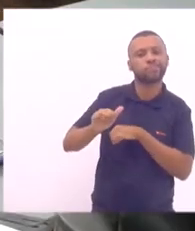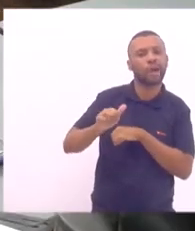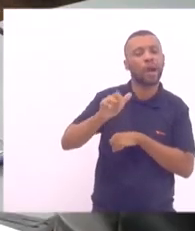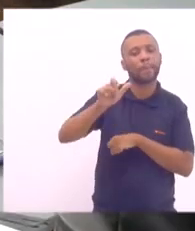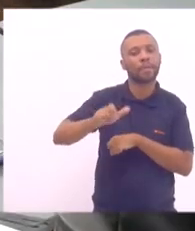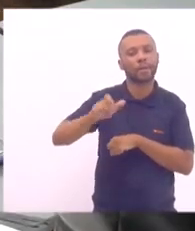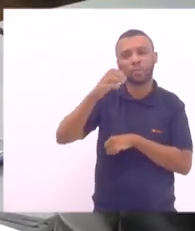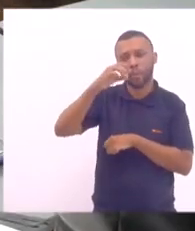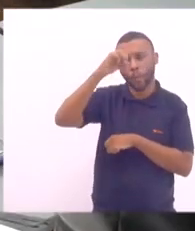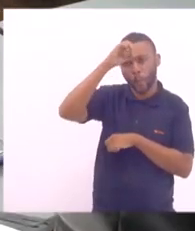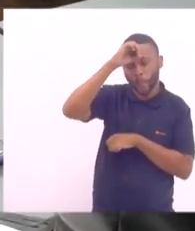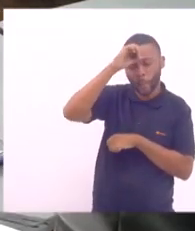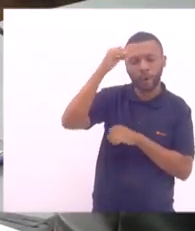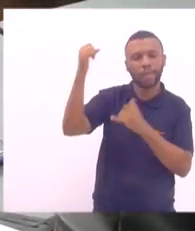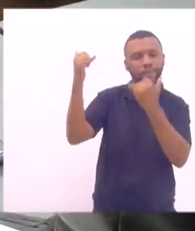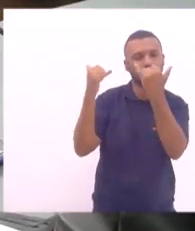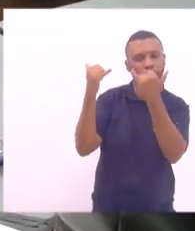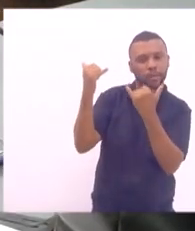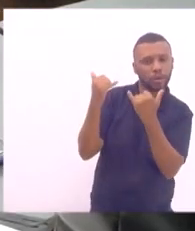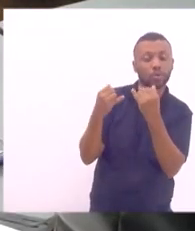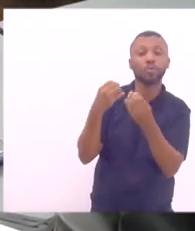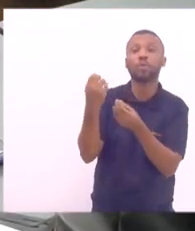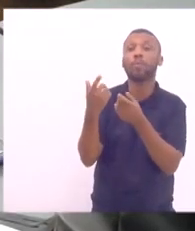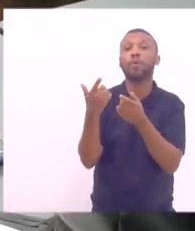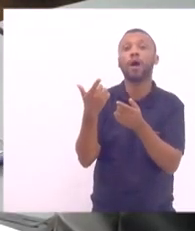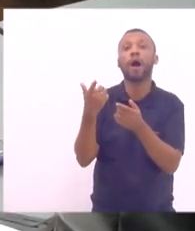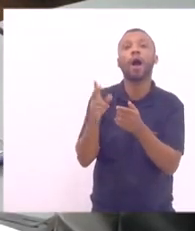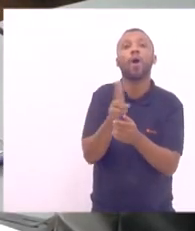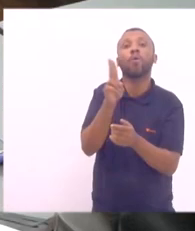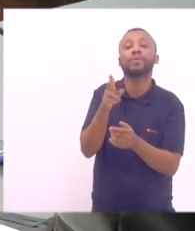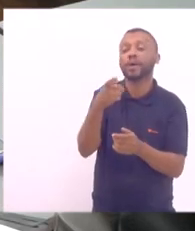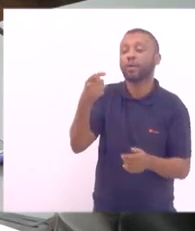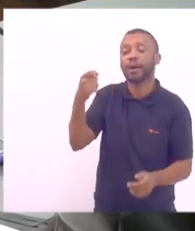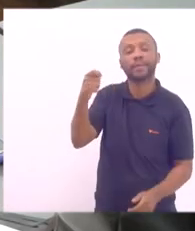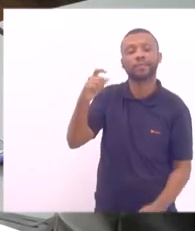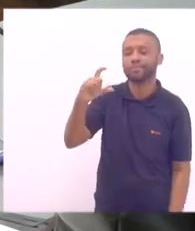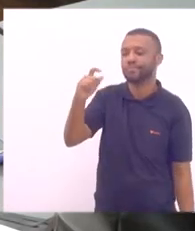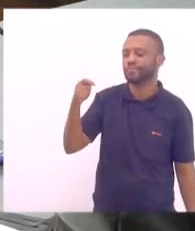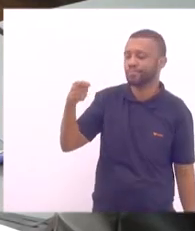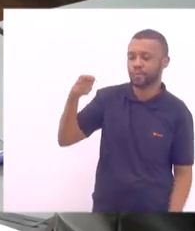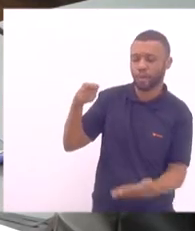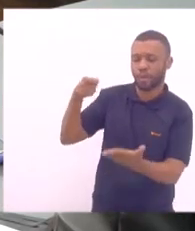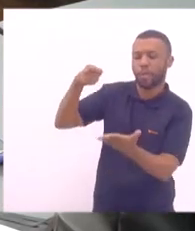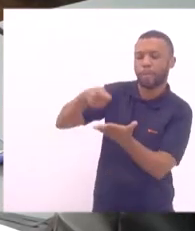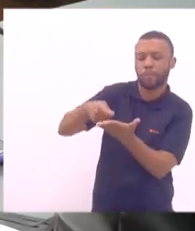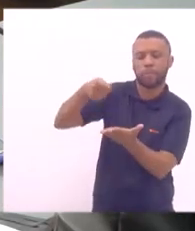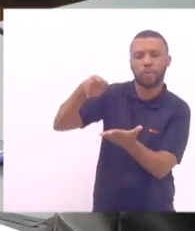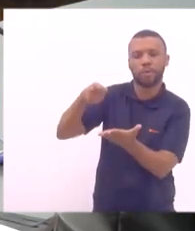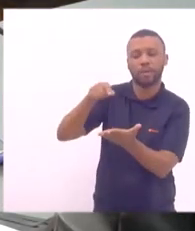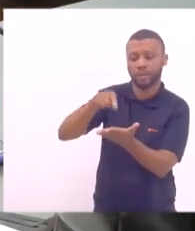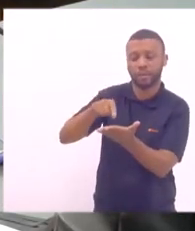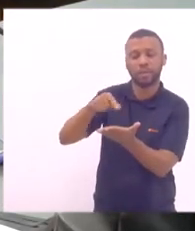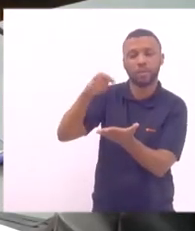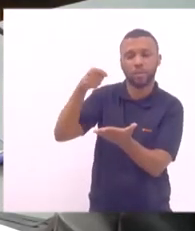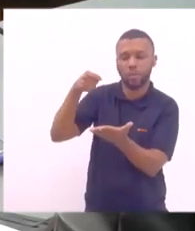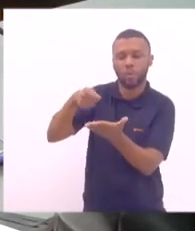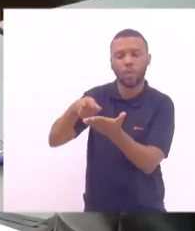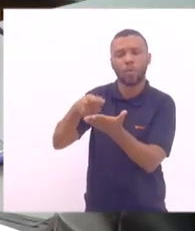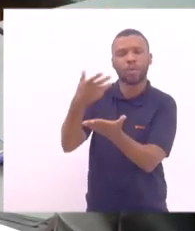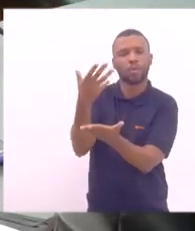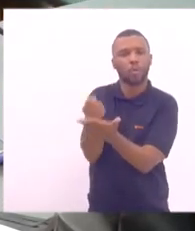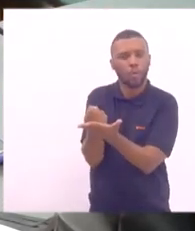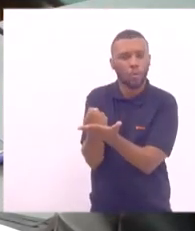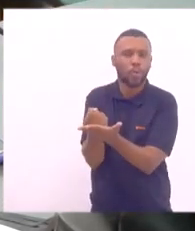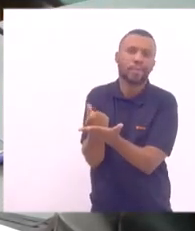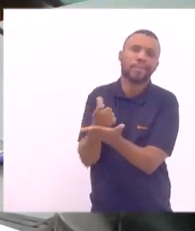que não têm muita informação de como proceder com o cartão de aproximação. Já tem cartão chupa-cabra dentro do metrô, dentro